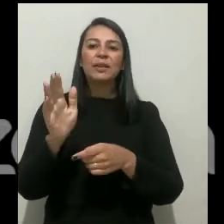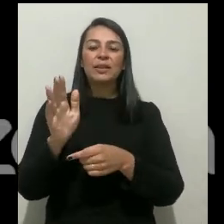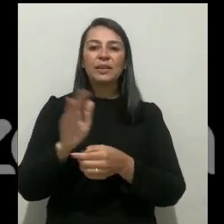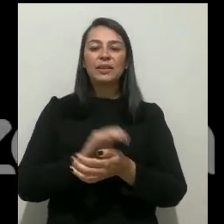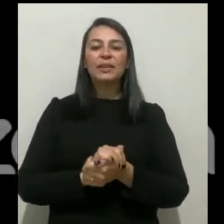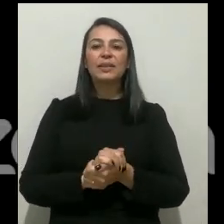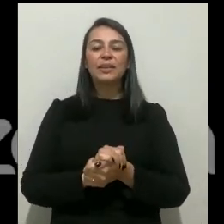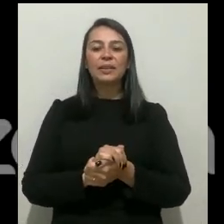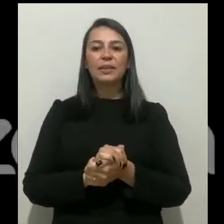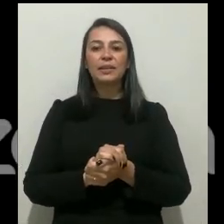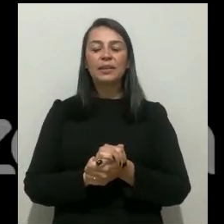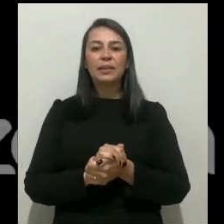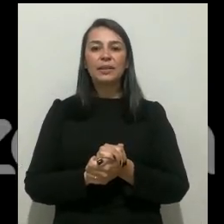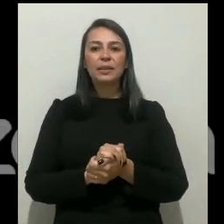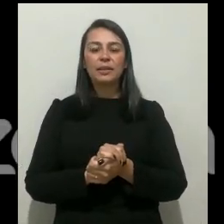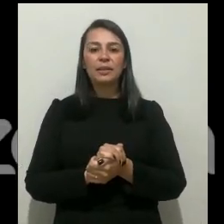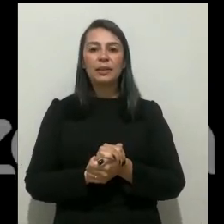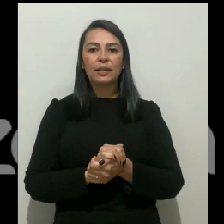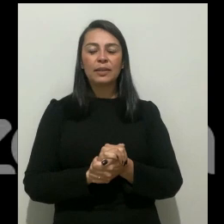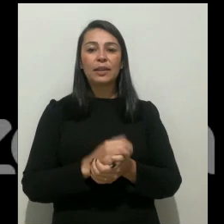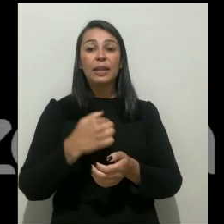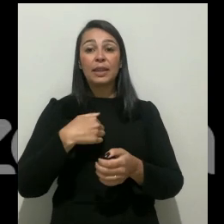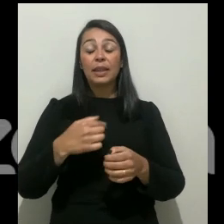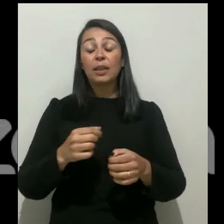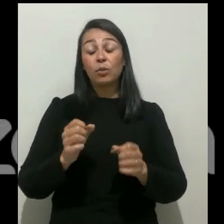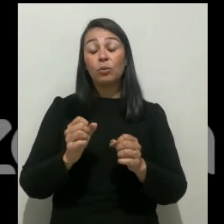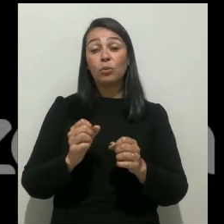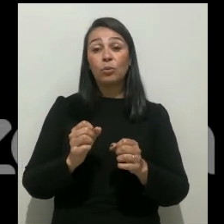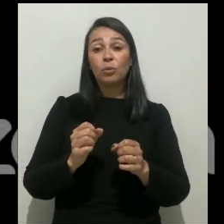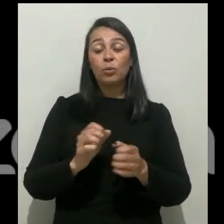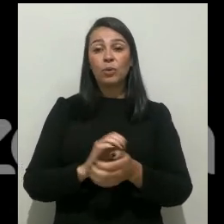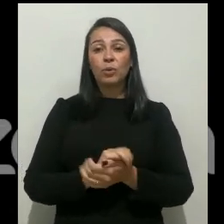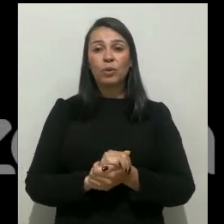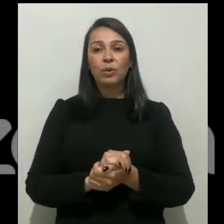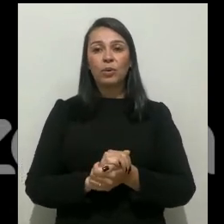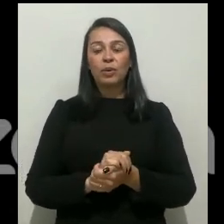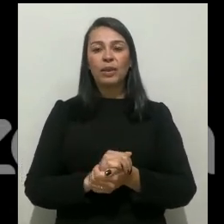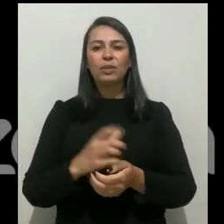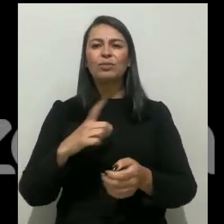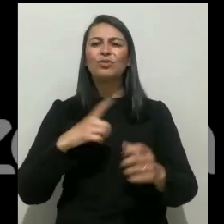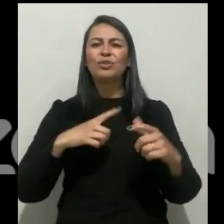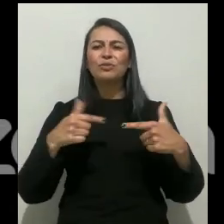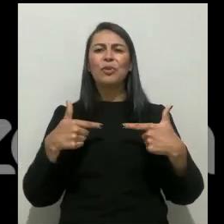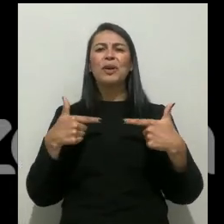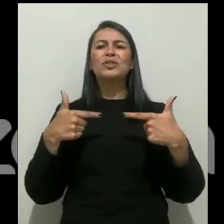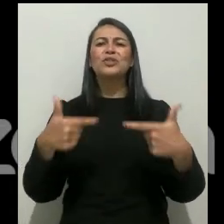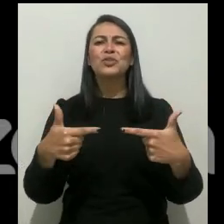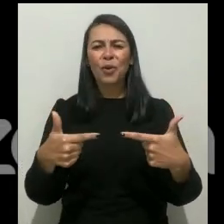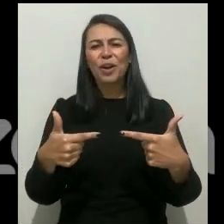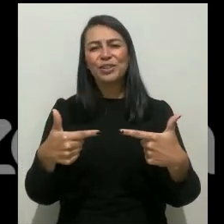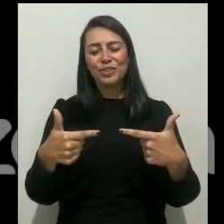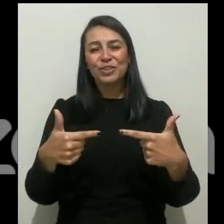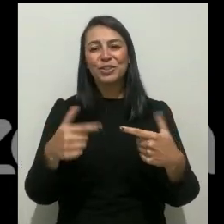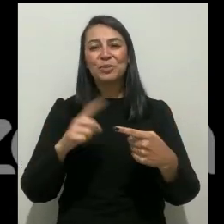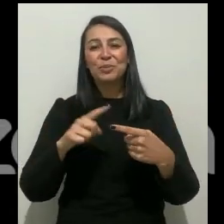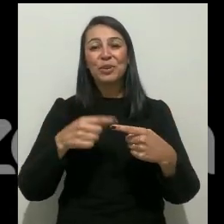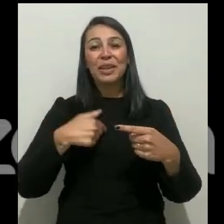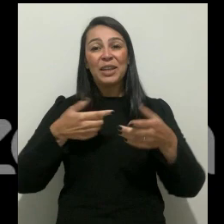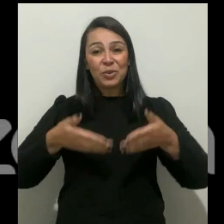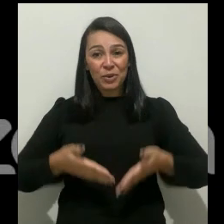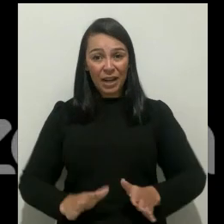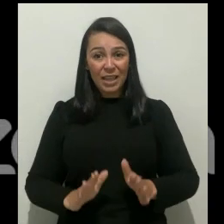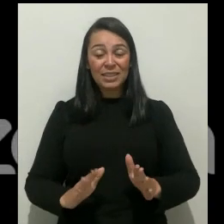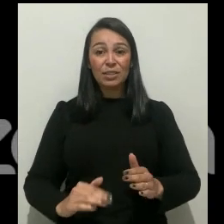Empreendedorismo que está aqui, porque eu tive assim, uma sorte enorme. Eu sou de Niterói, nasci